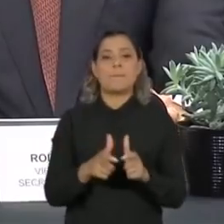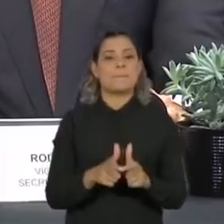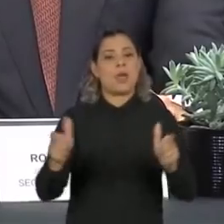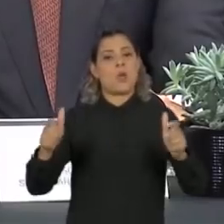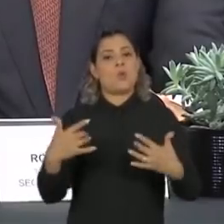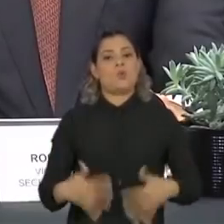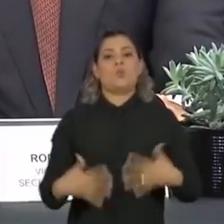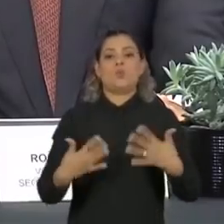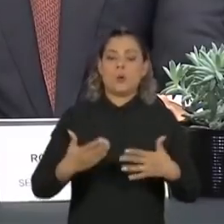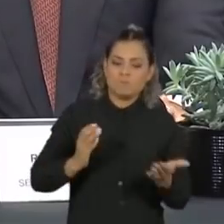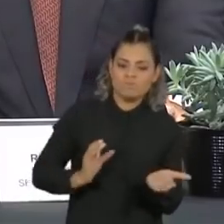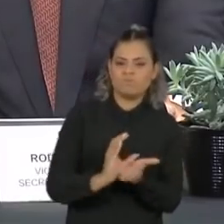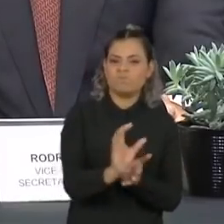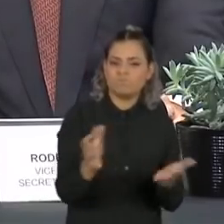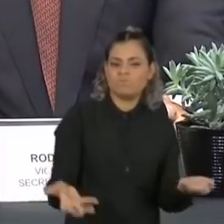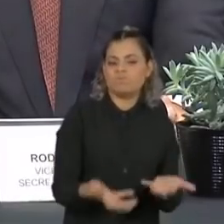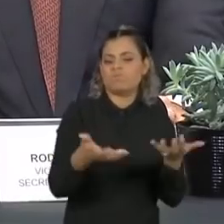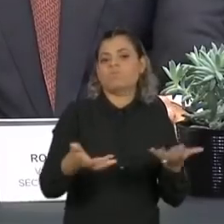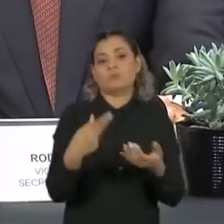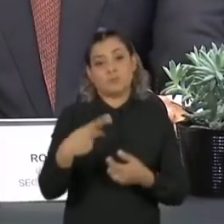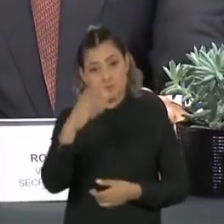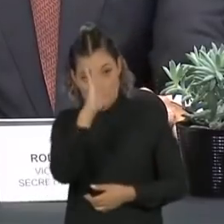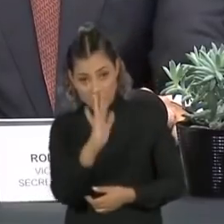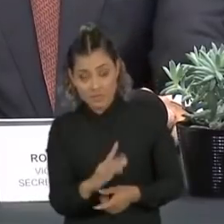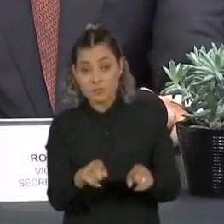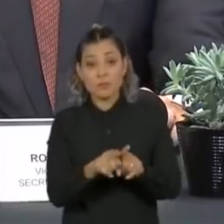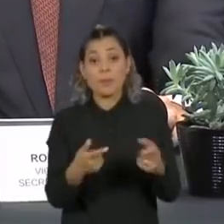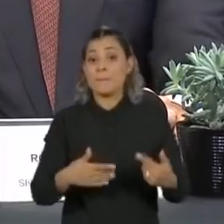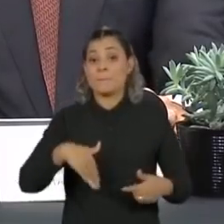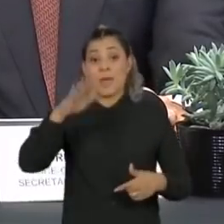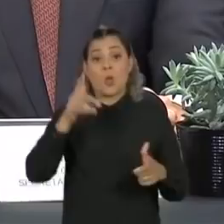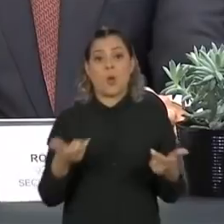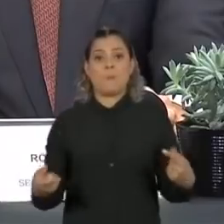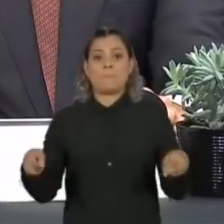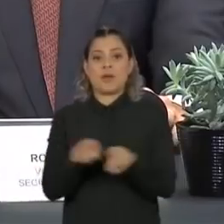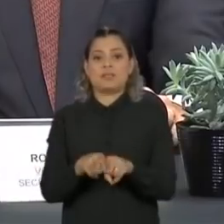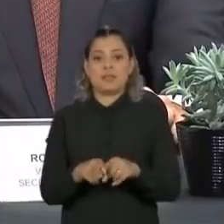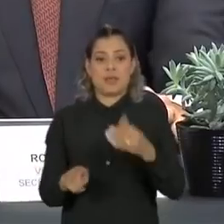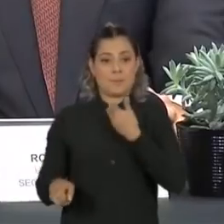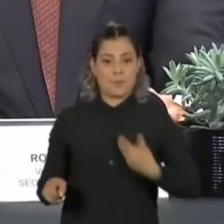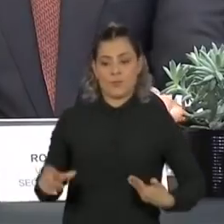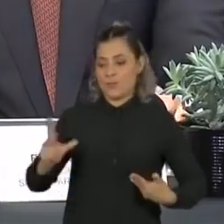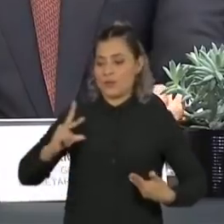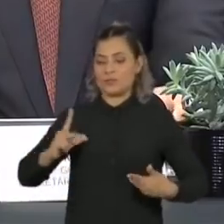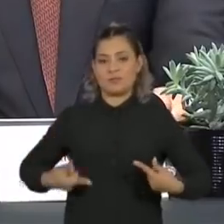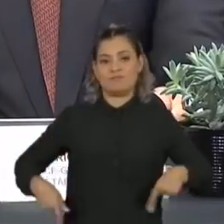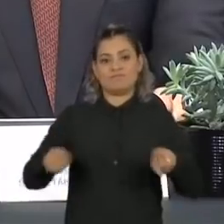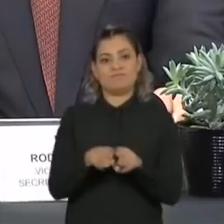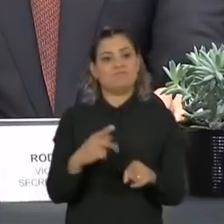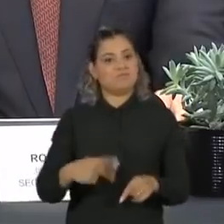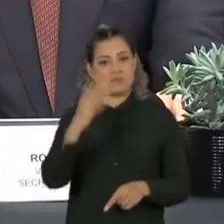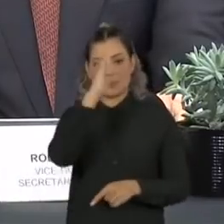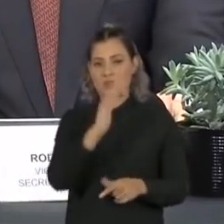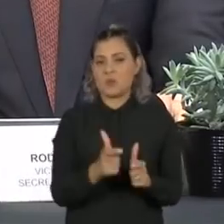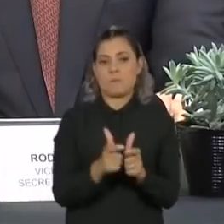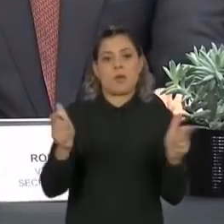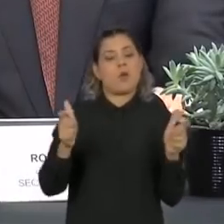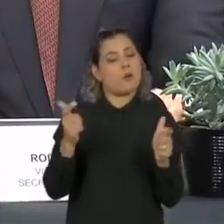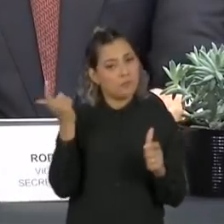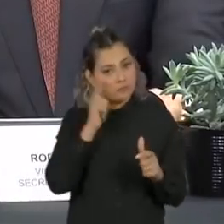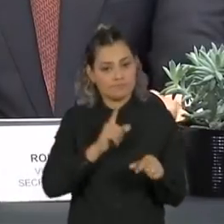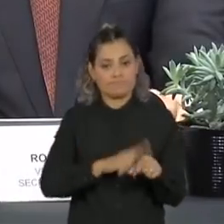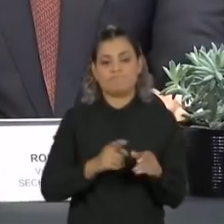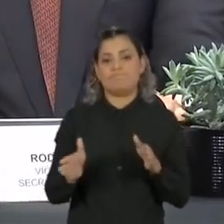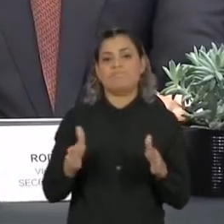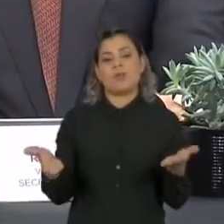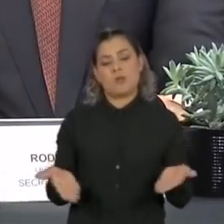maior envergadura no país e a maior parceria público-privada também do país até este presente